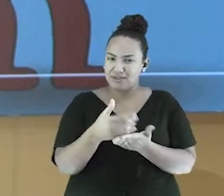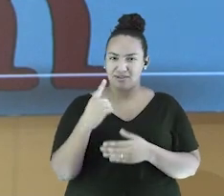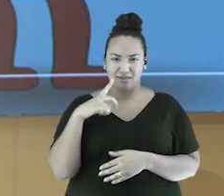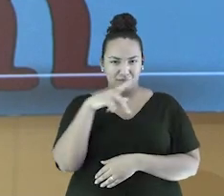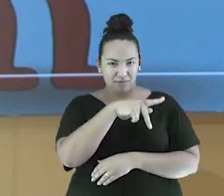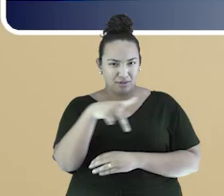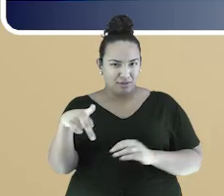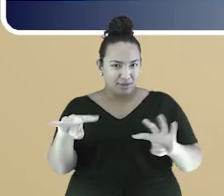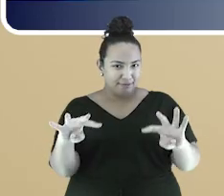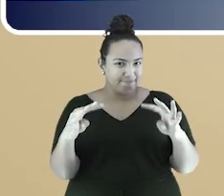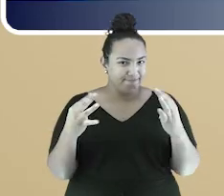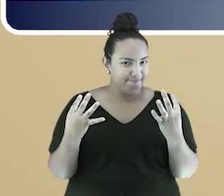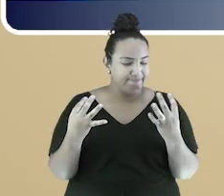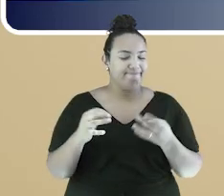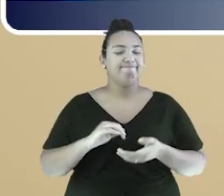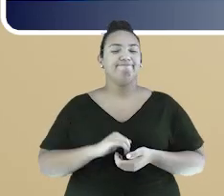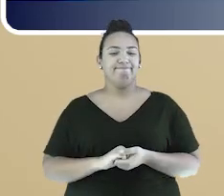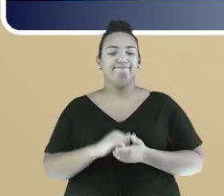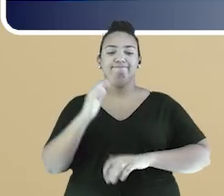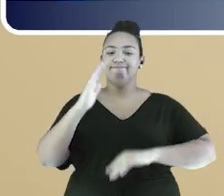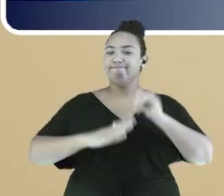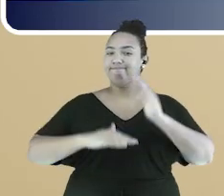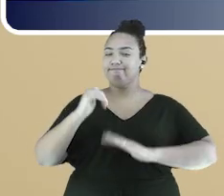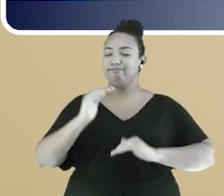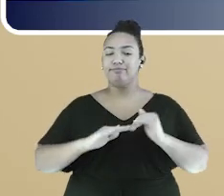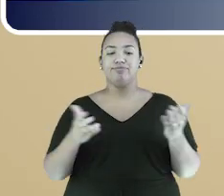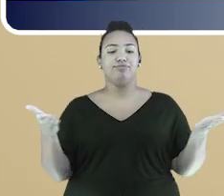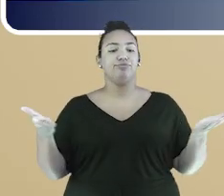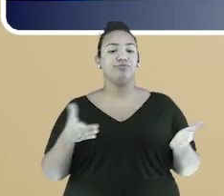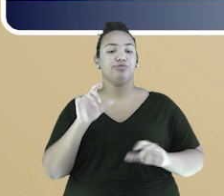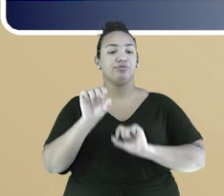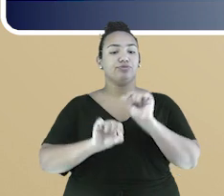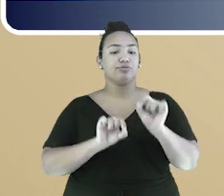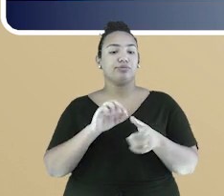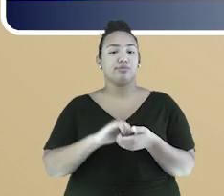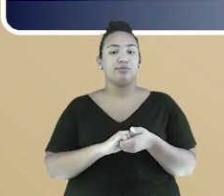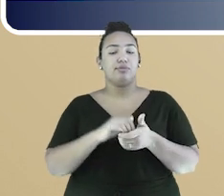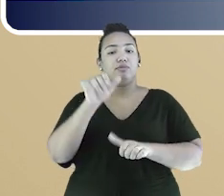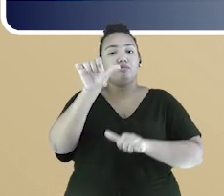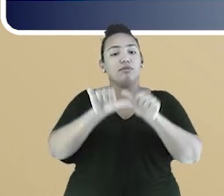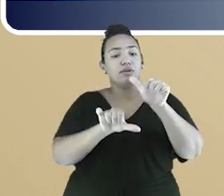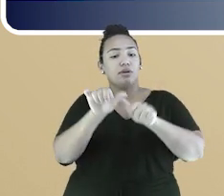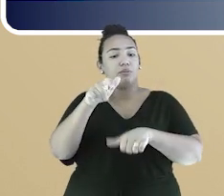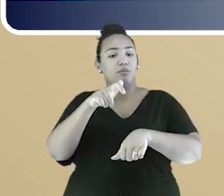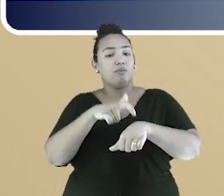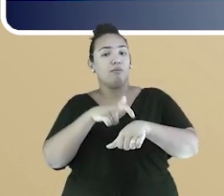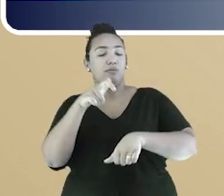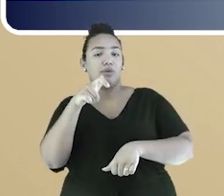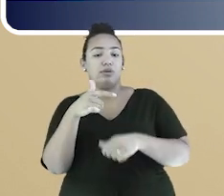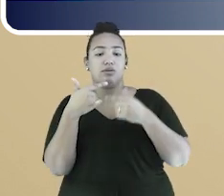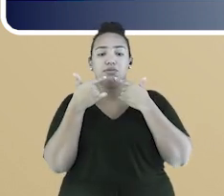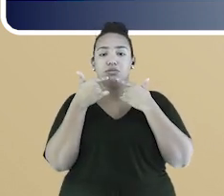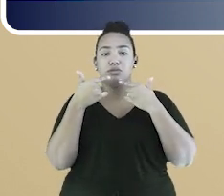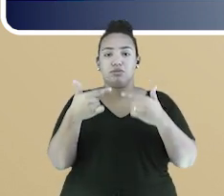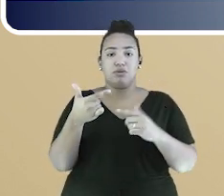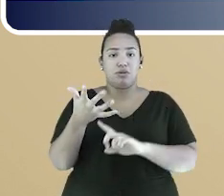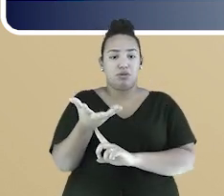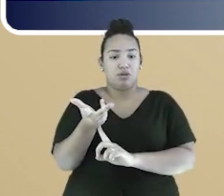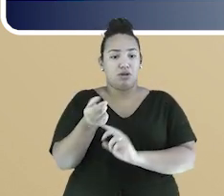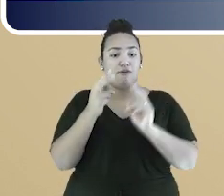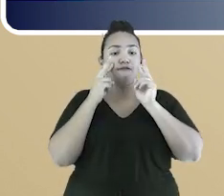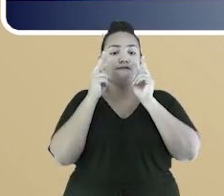me assistindo aí? A habilidade a ser trabalhada hoje é analisar situações nas quais as linguagens das